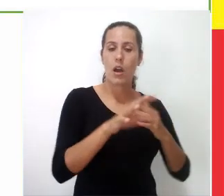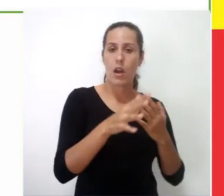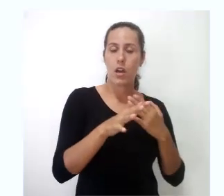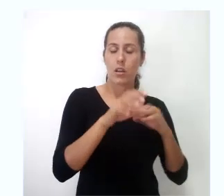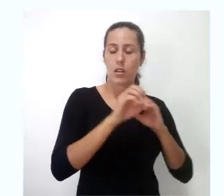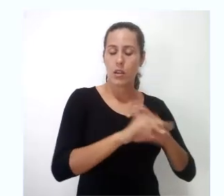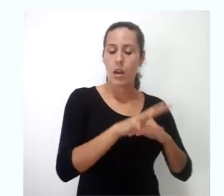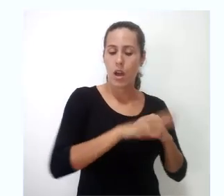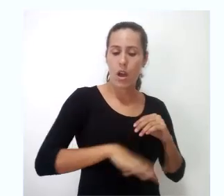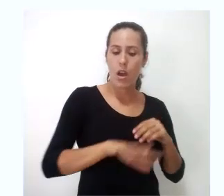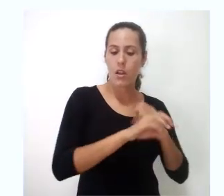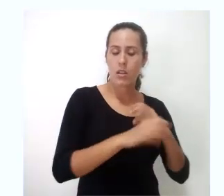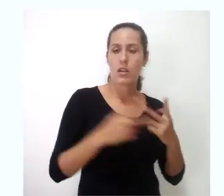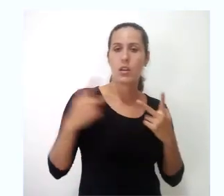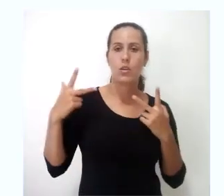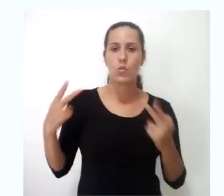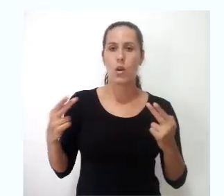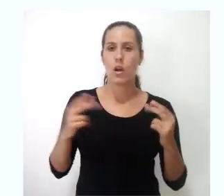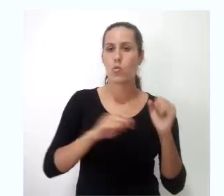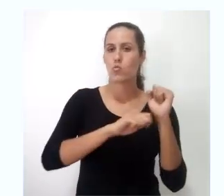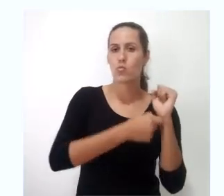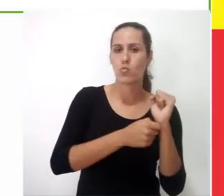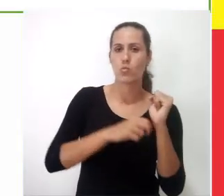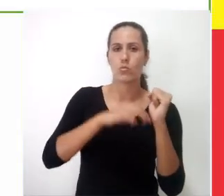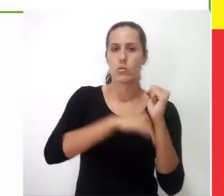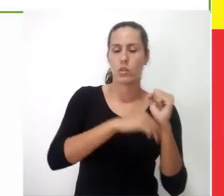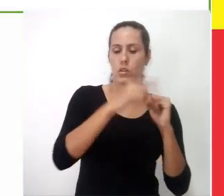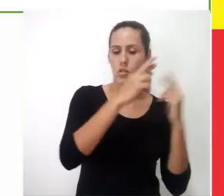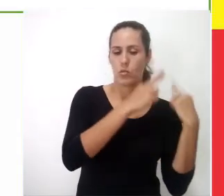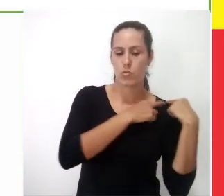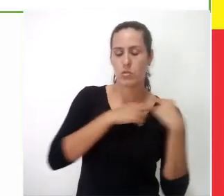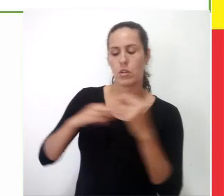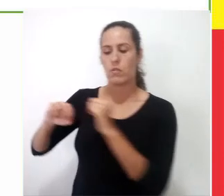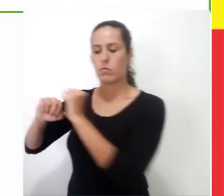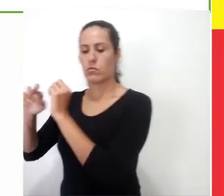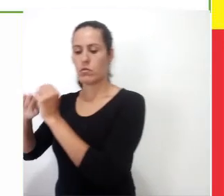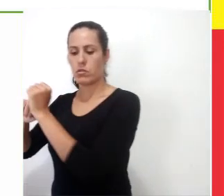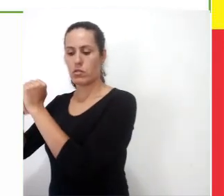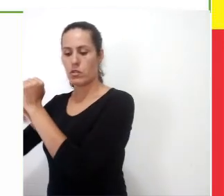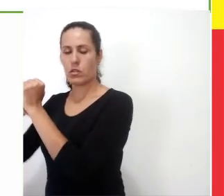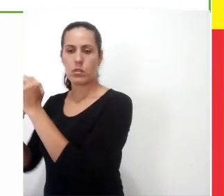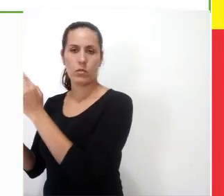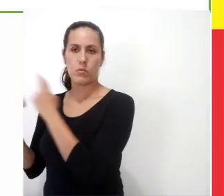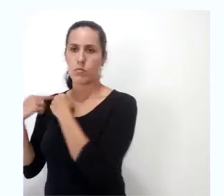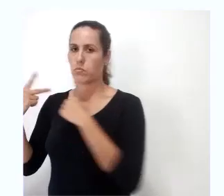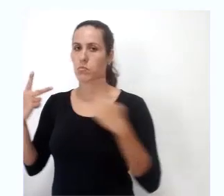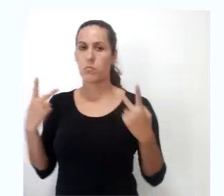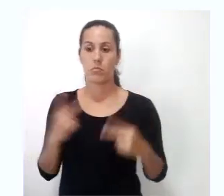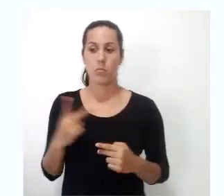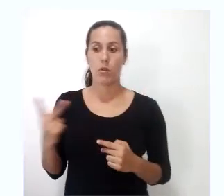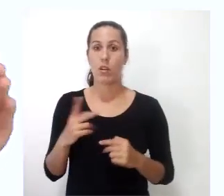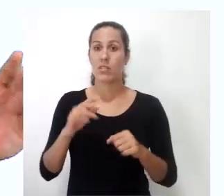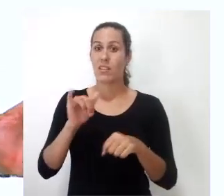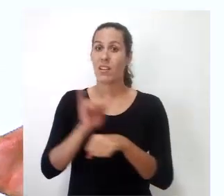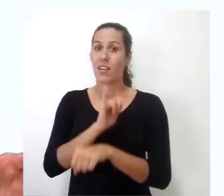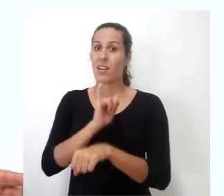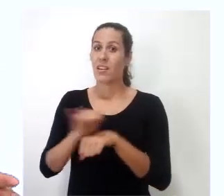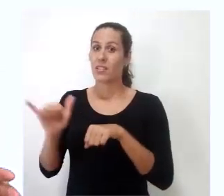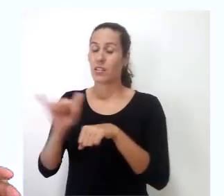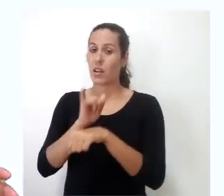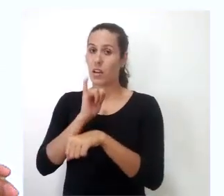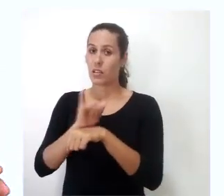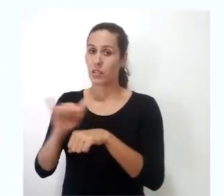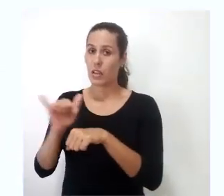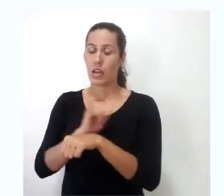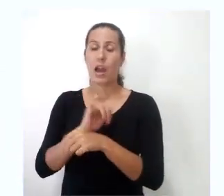comparação, certo? Nós temos por exemplificação. Lembrando sempre que são